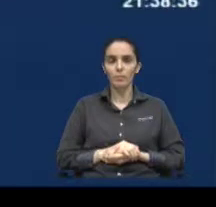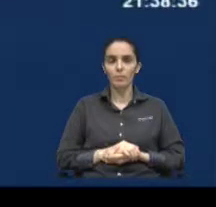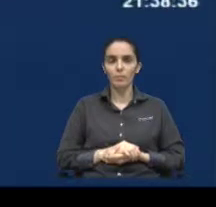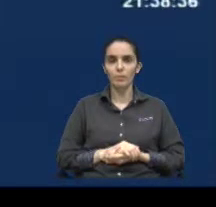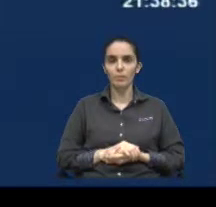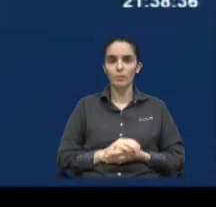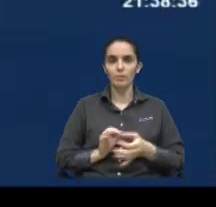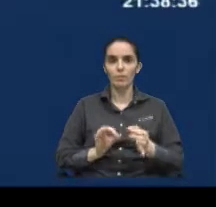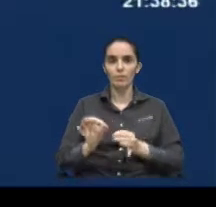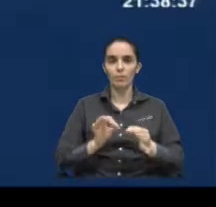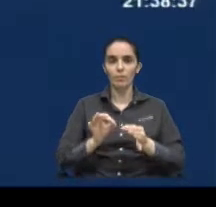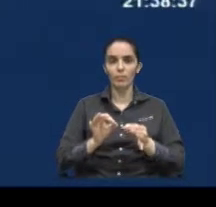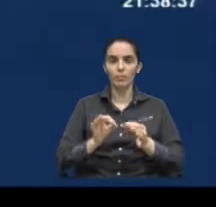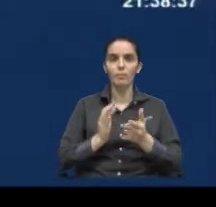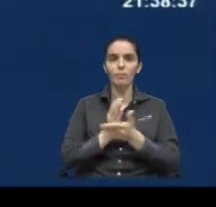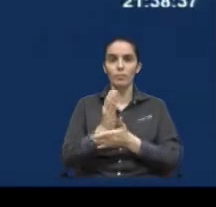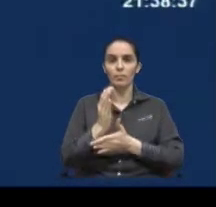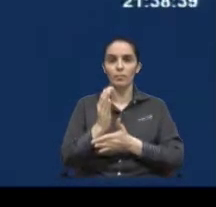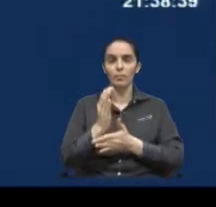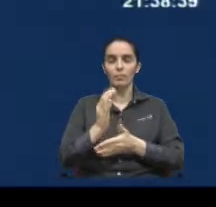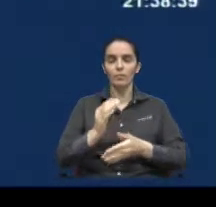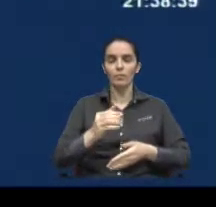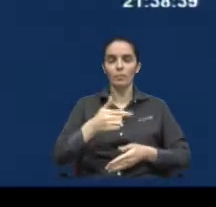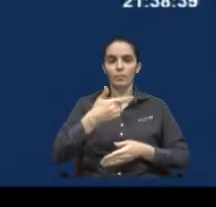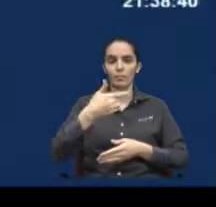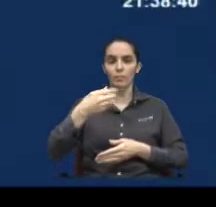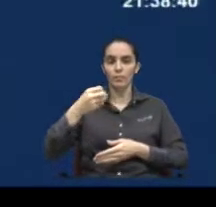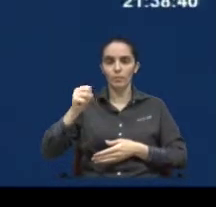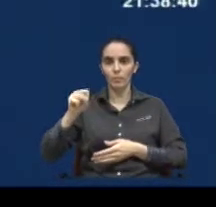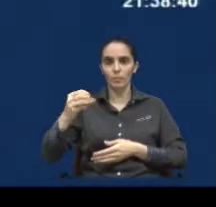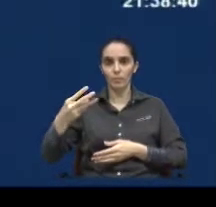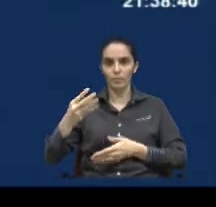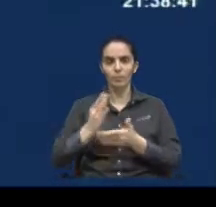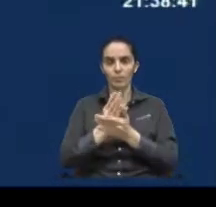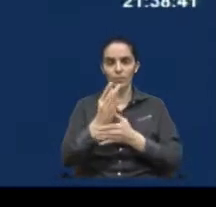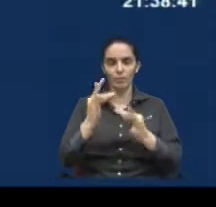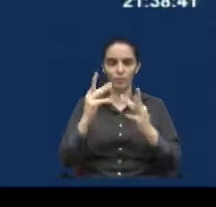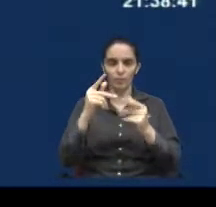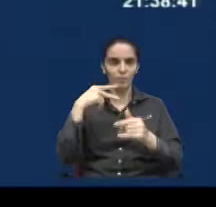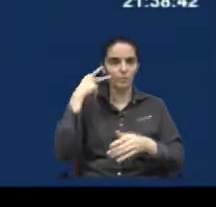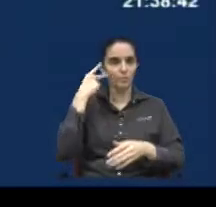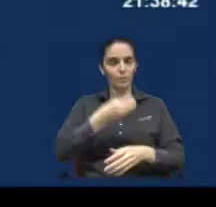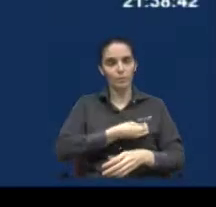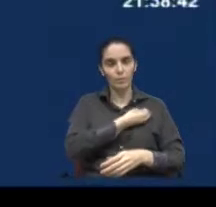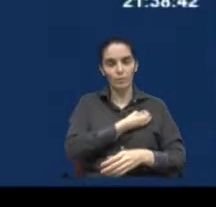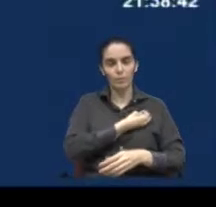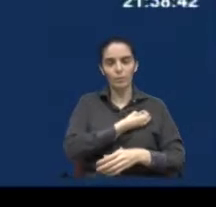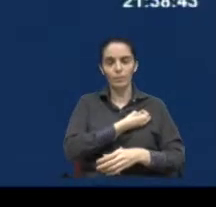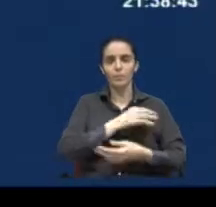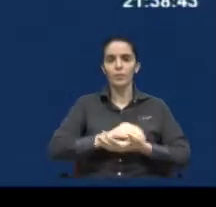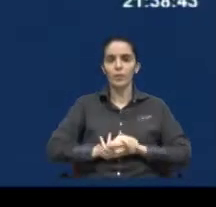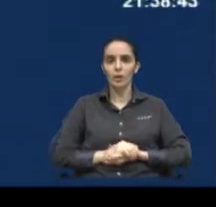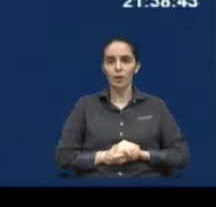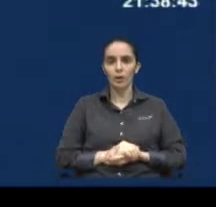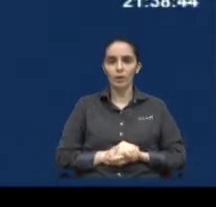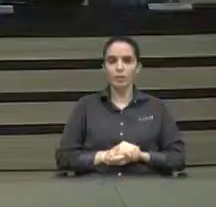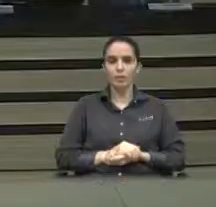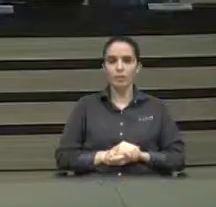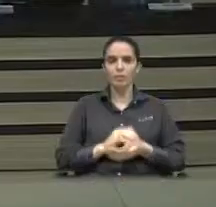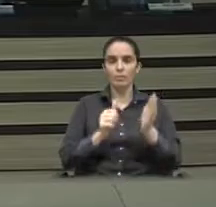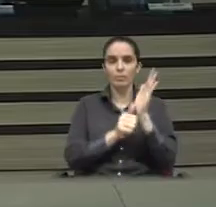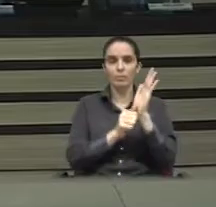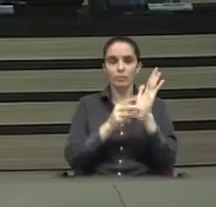O projeto foi aprovado, o projeto de lei 283 foi aprovado por todos os vereadores presentes no plenário.